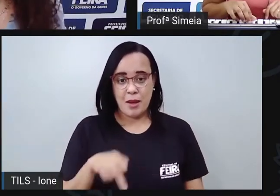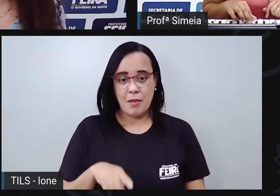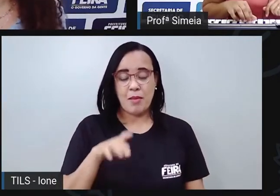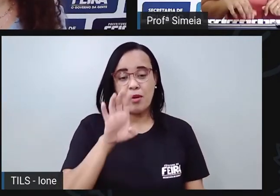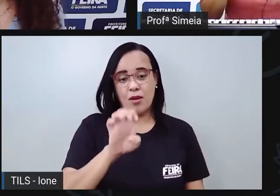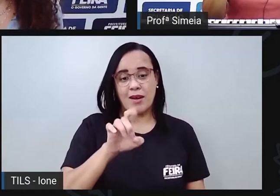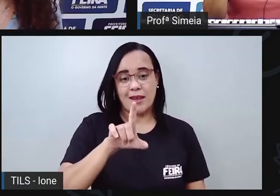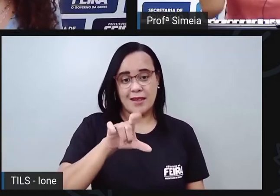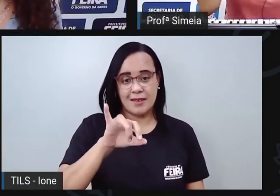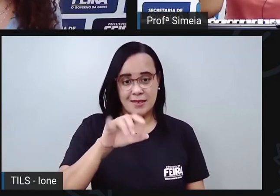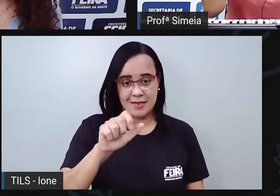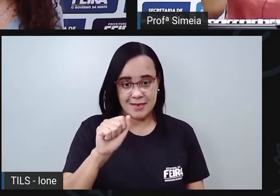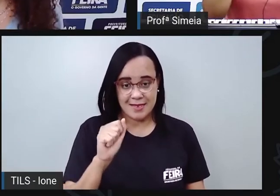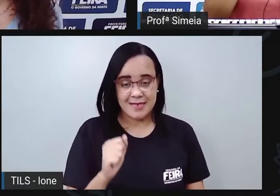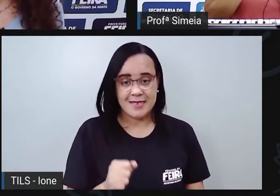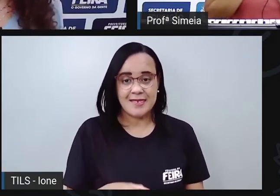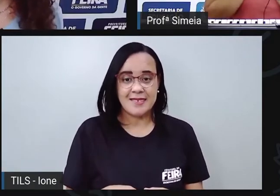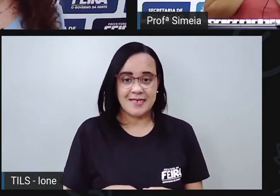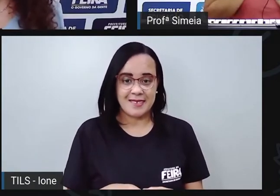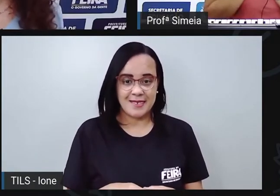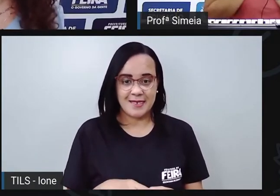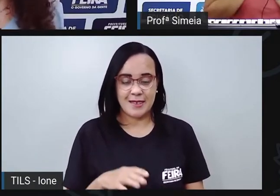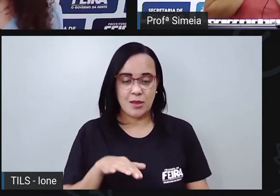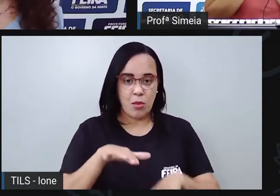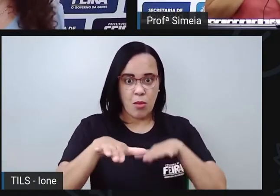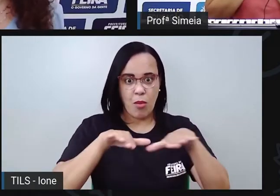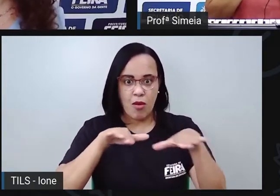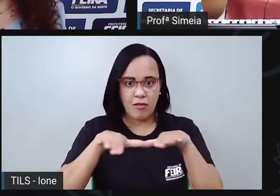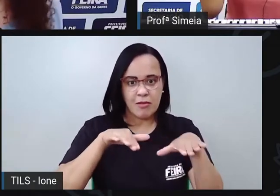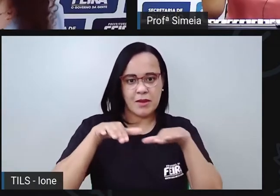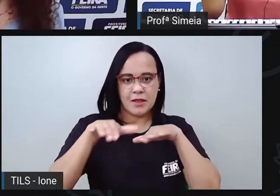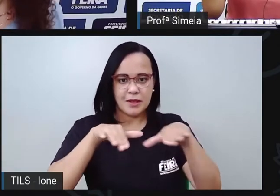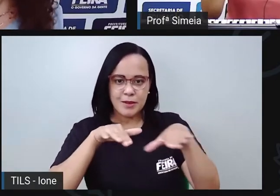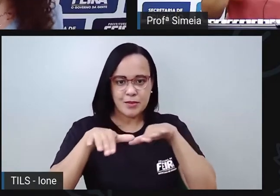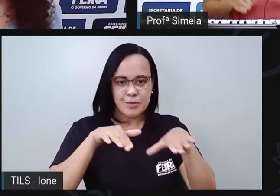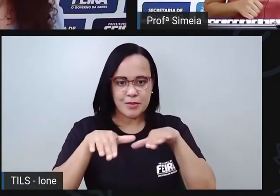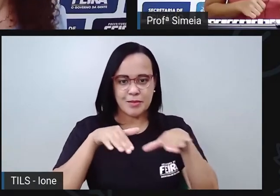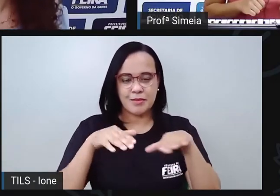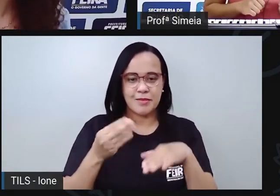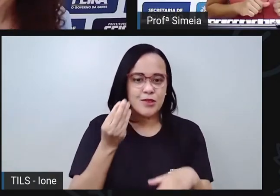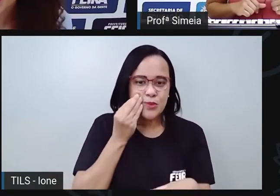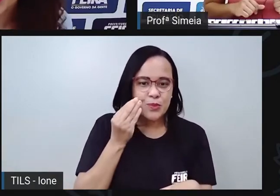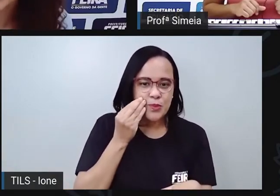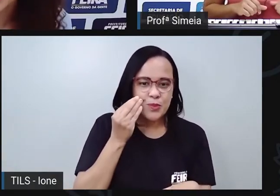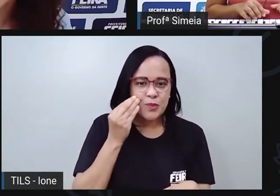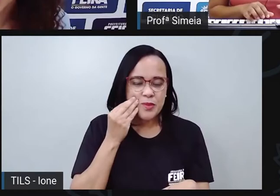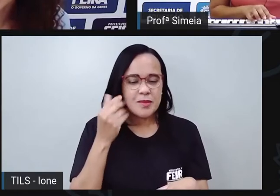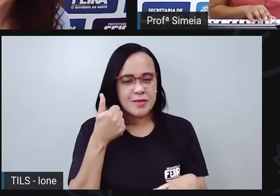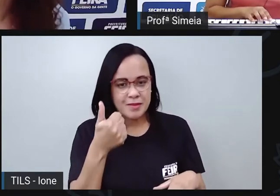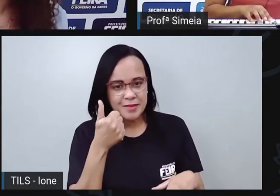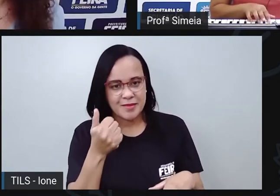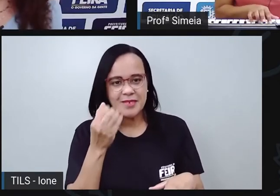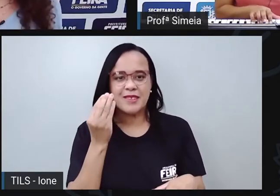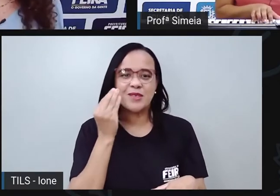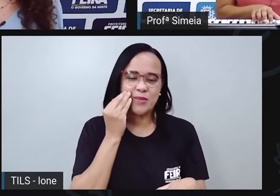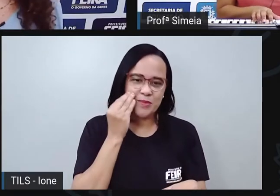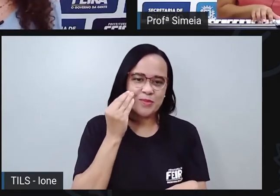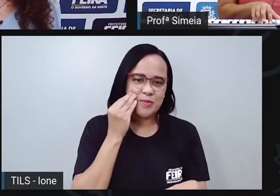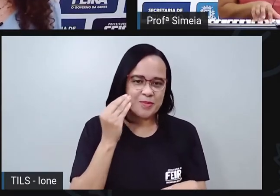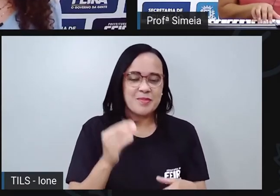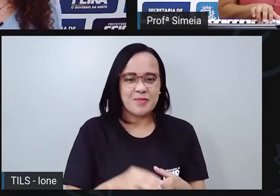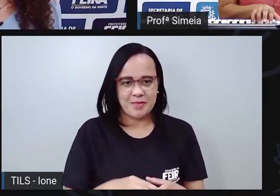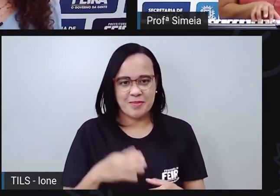vai fazer aí o volta deixa comigo eu vou tentar em menina ir brincar